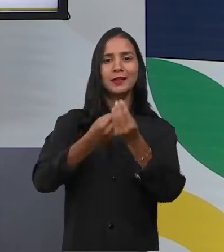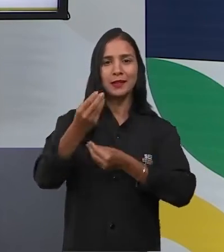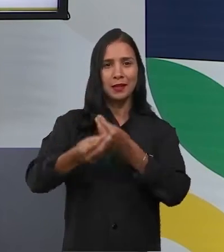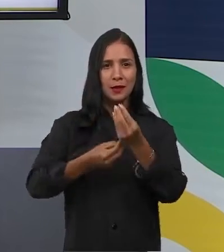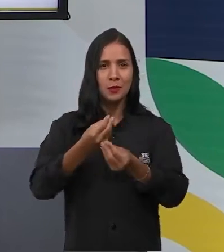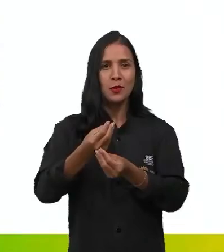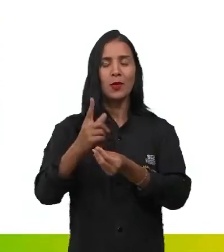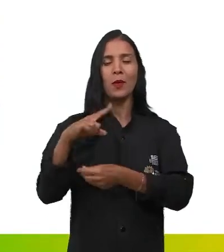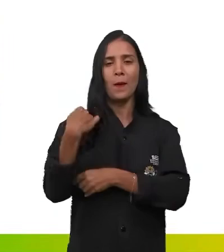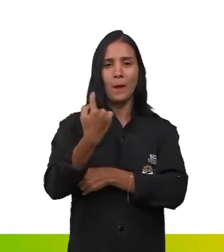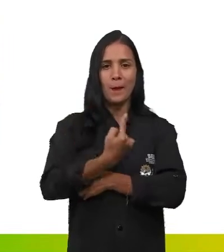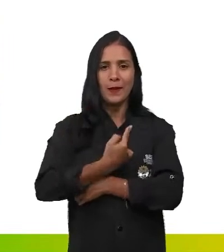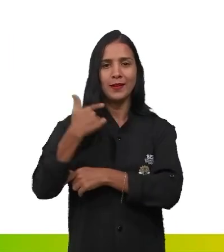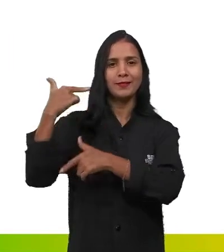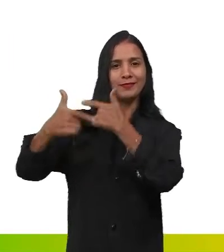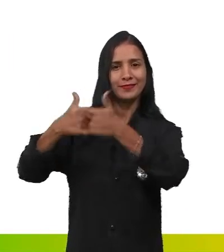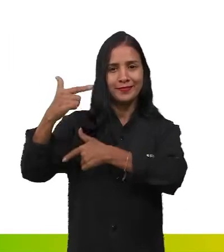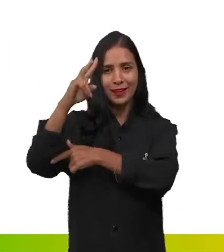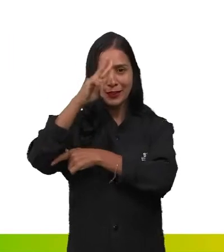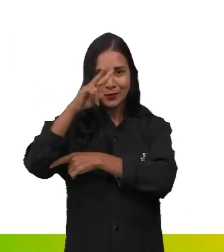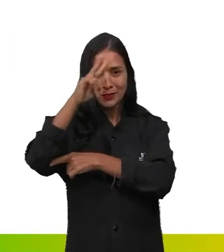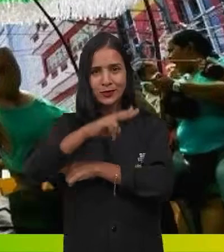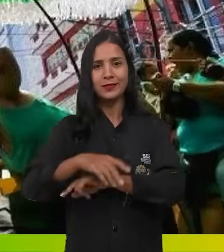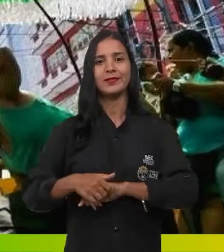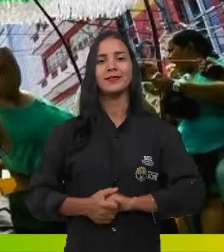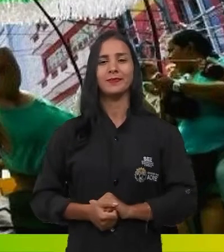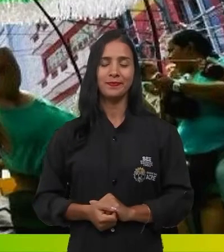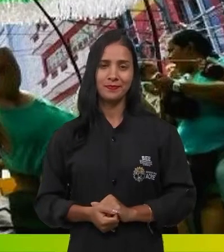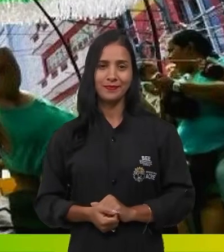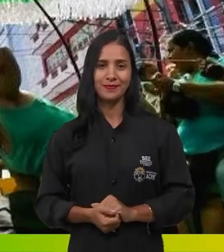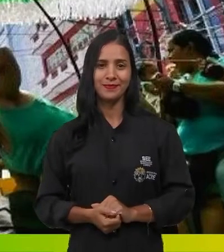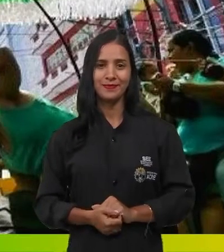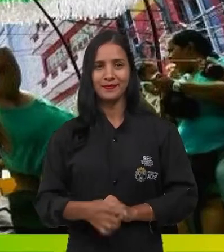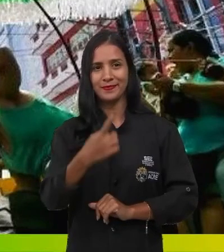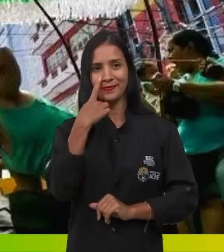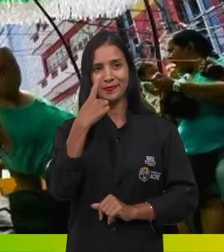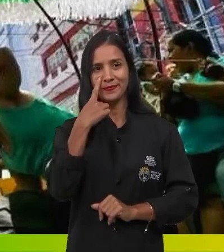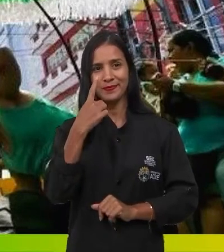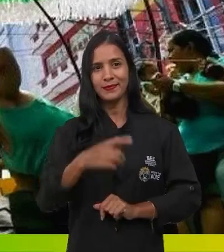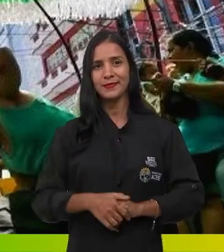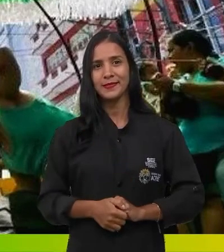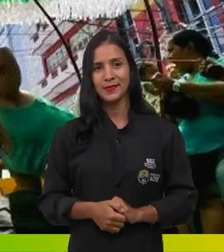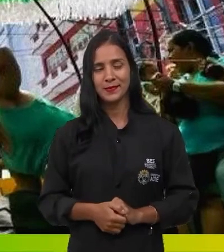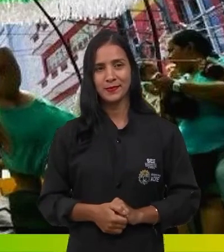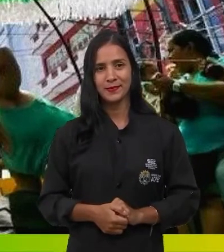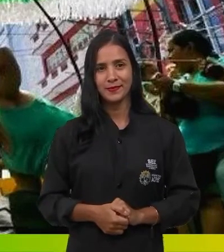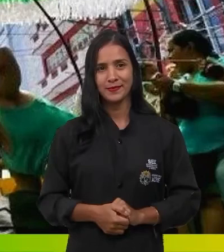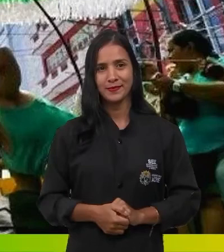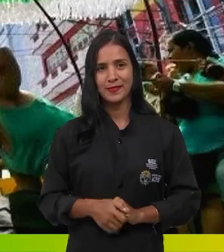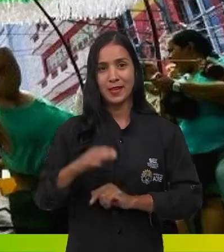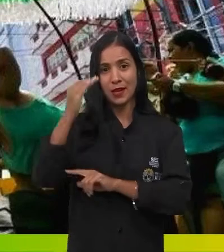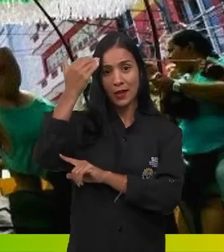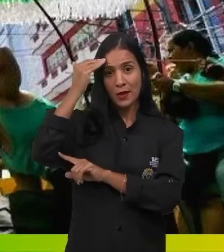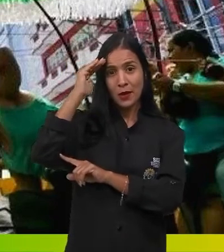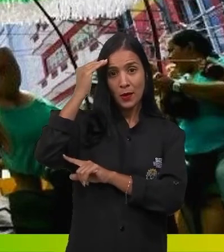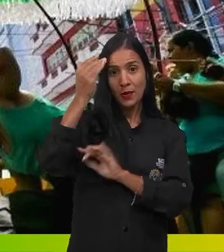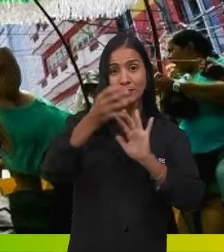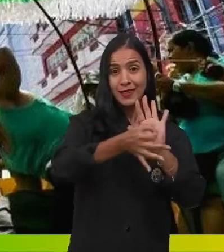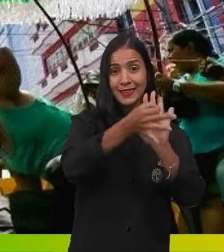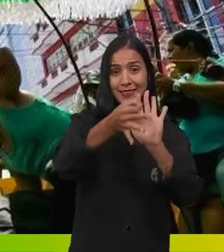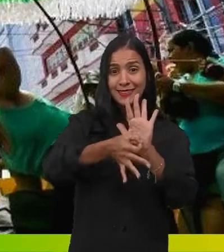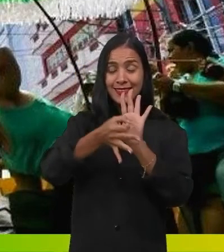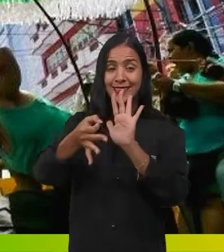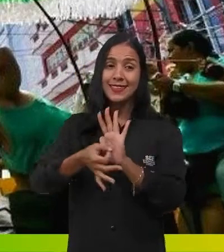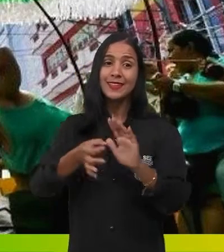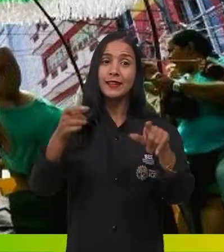bem? Avançando. Compreendendo um pouco da africana, agora vamos só mais um adendozinho. A compreensão crítica dessas